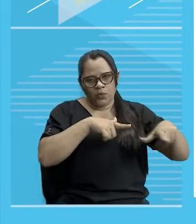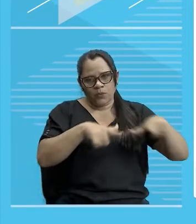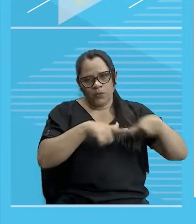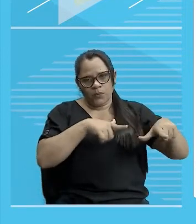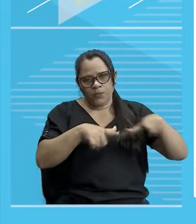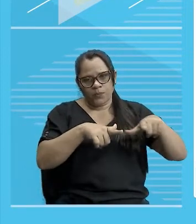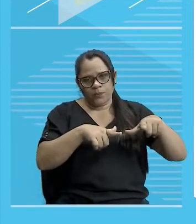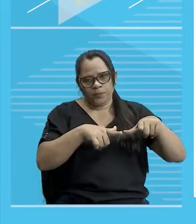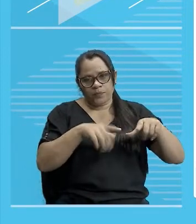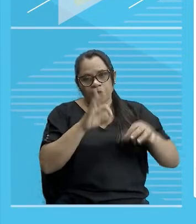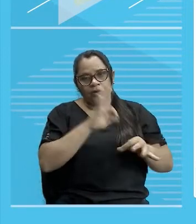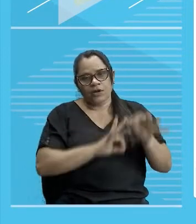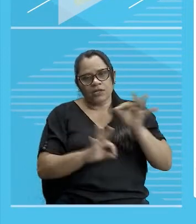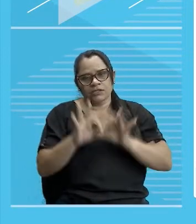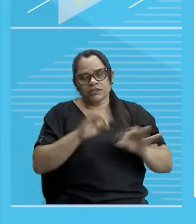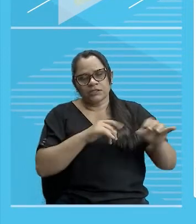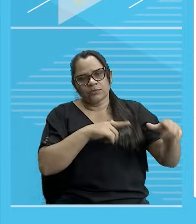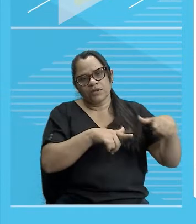uniformizadas